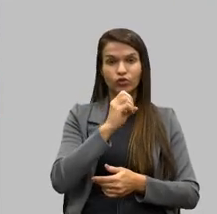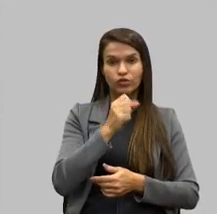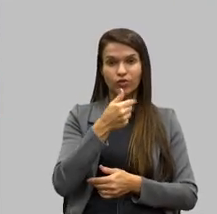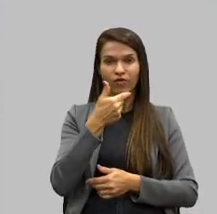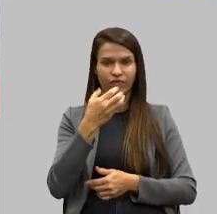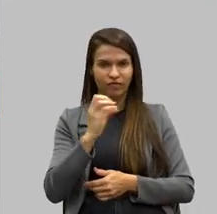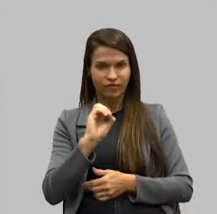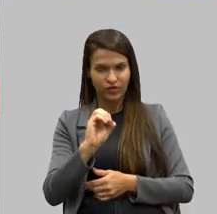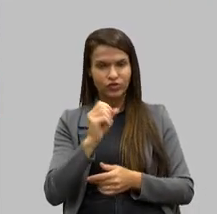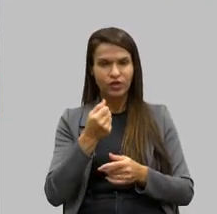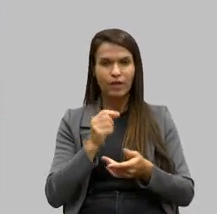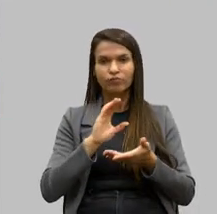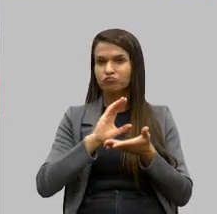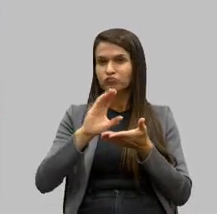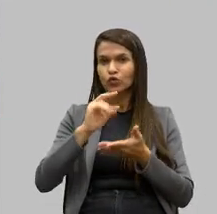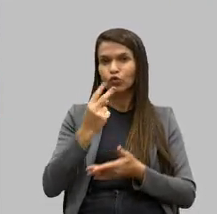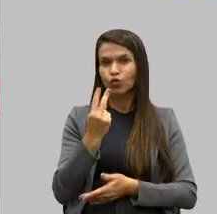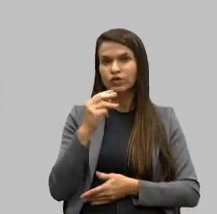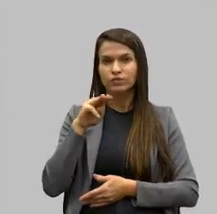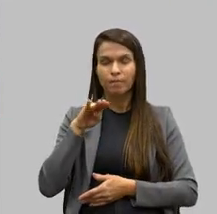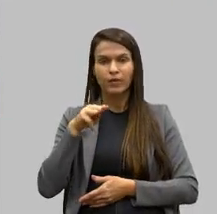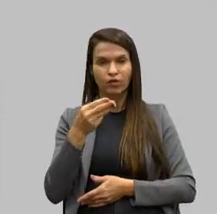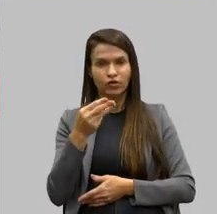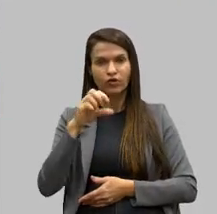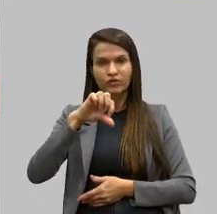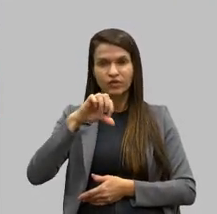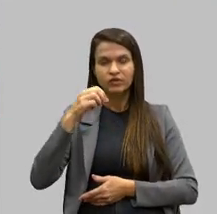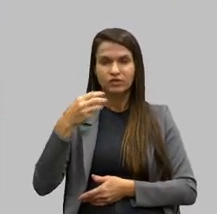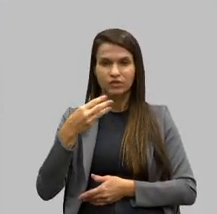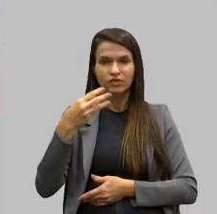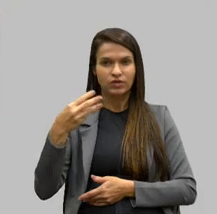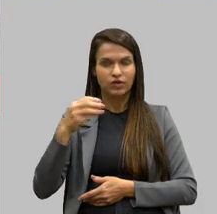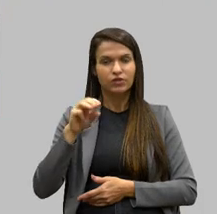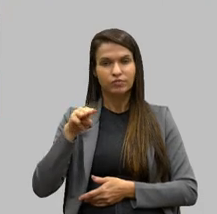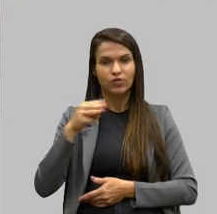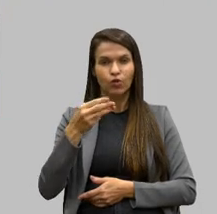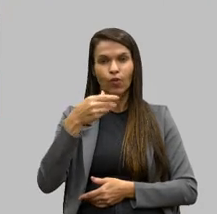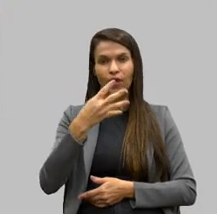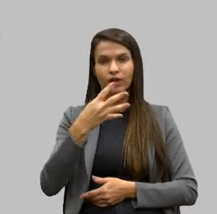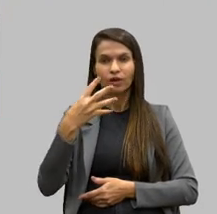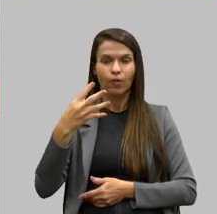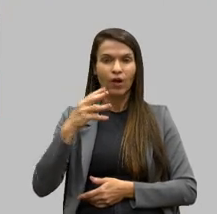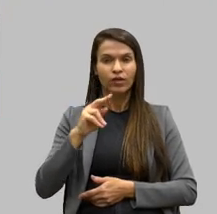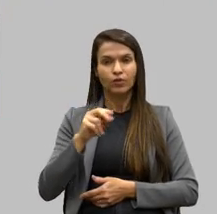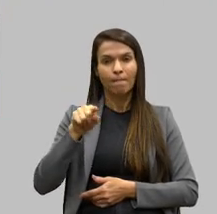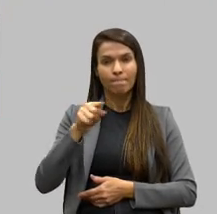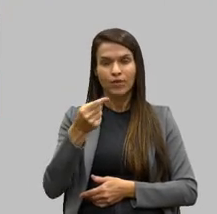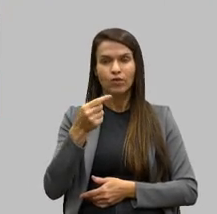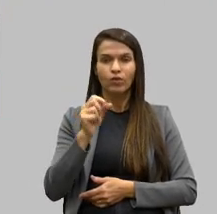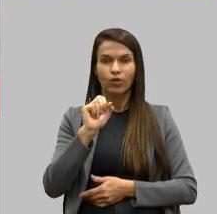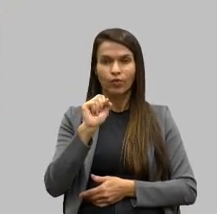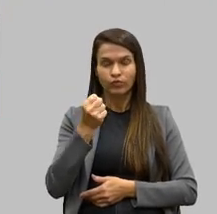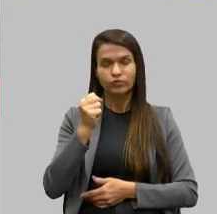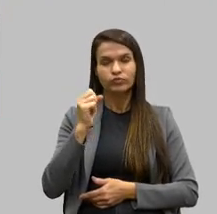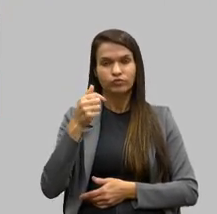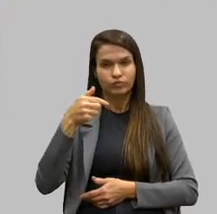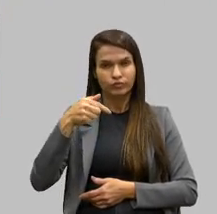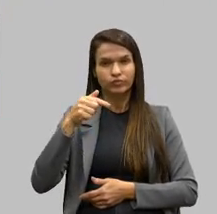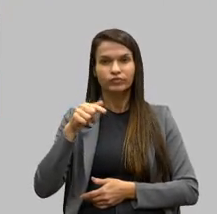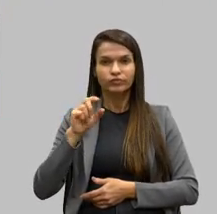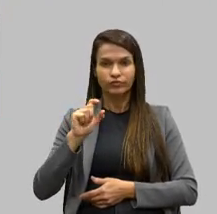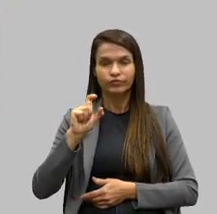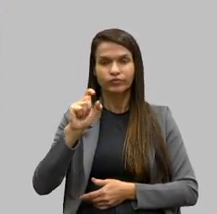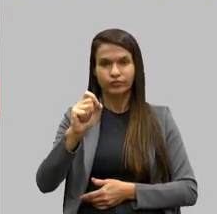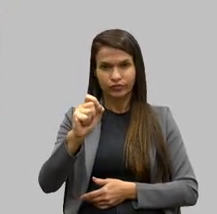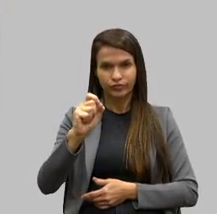,293,044,308,47. Ele deveria ter investido